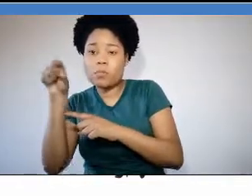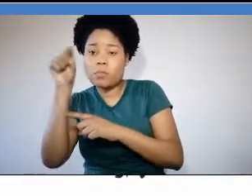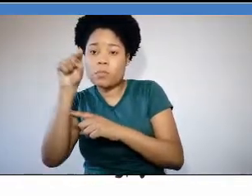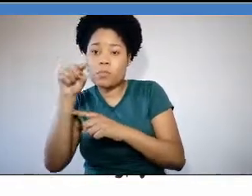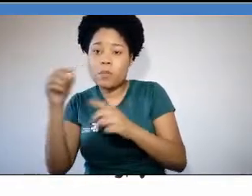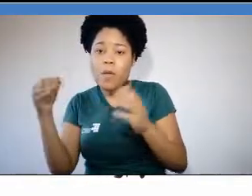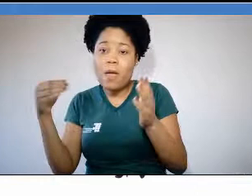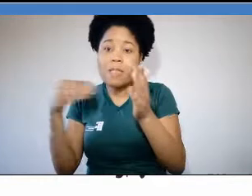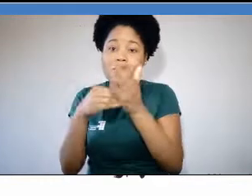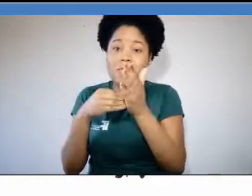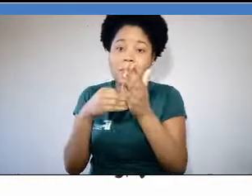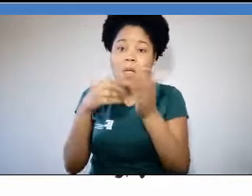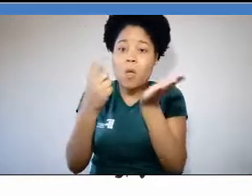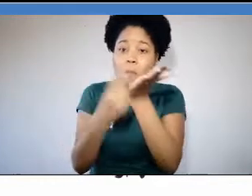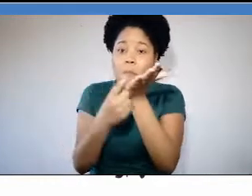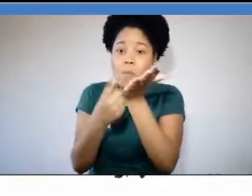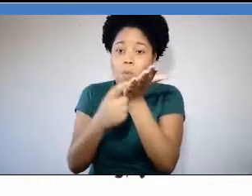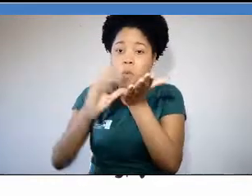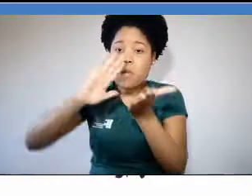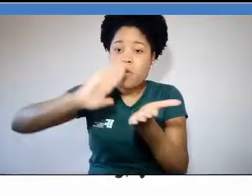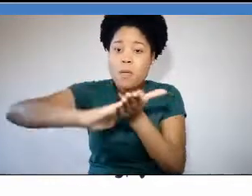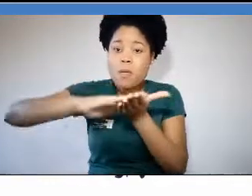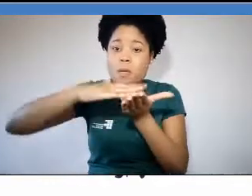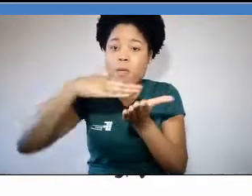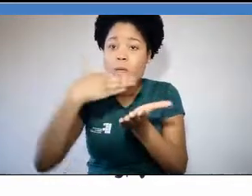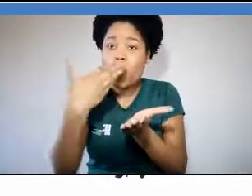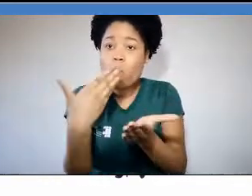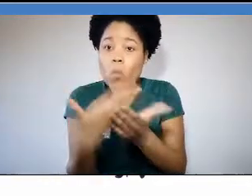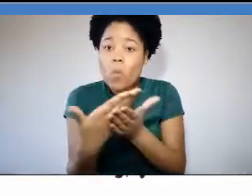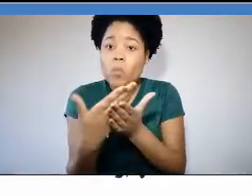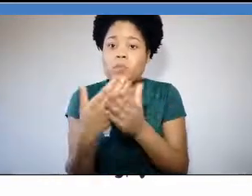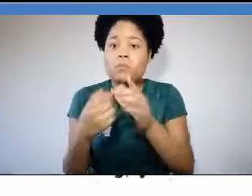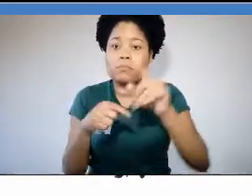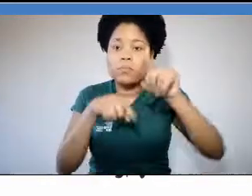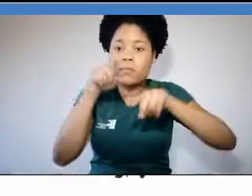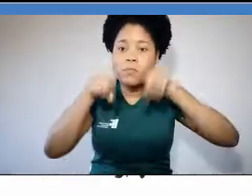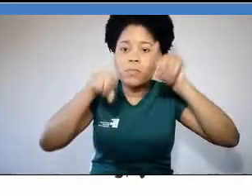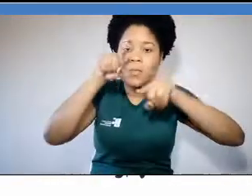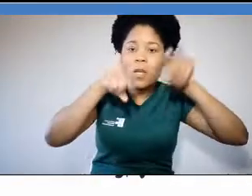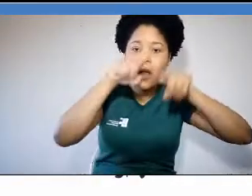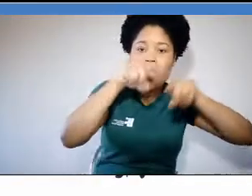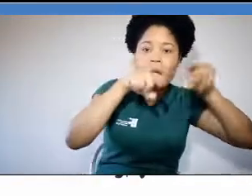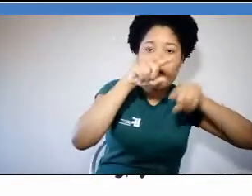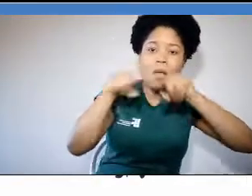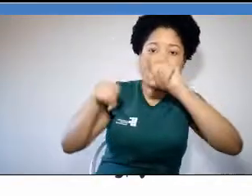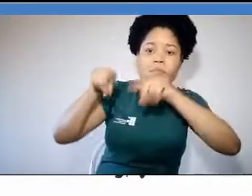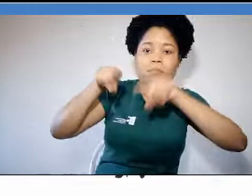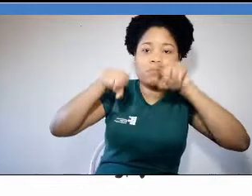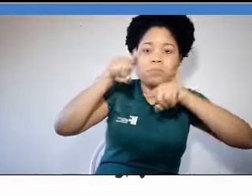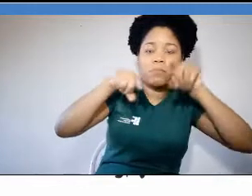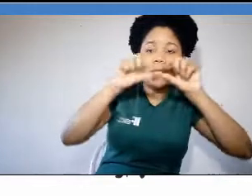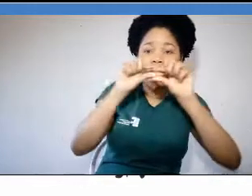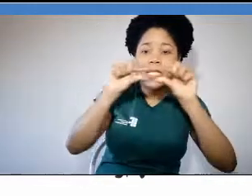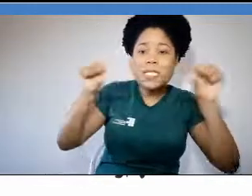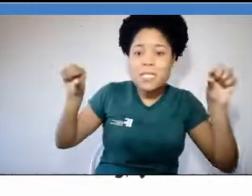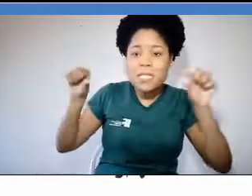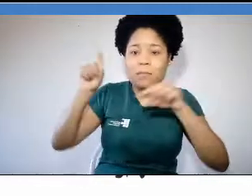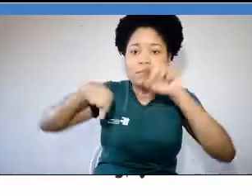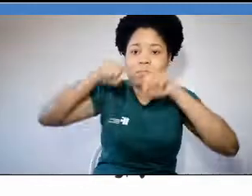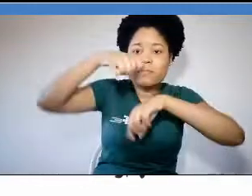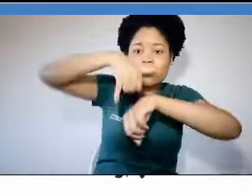o modem faz a conversão do sinal digital para analógico e transmite esse sinal na